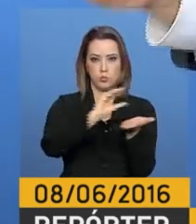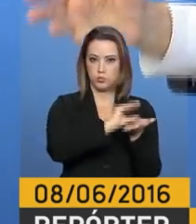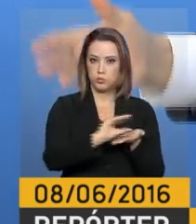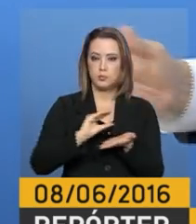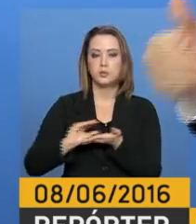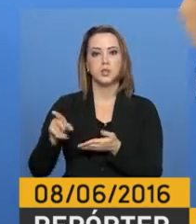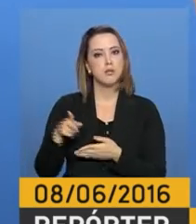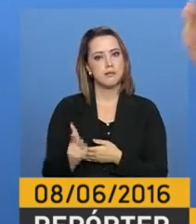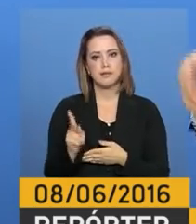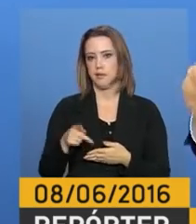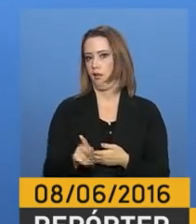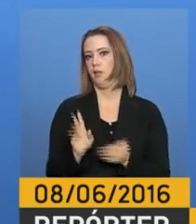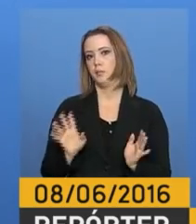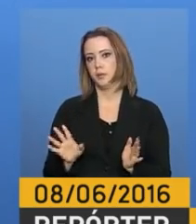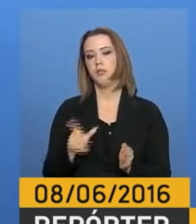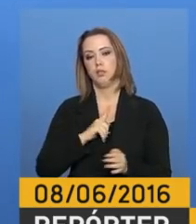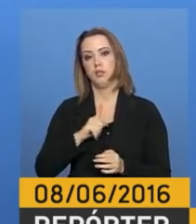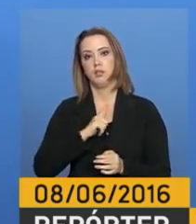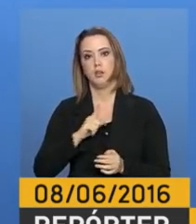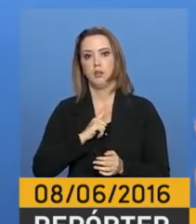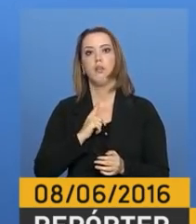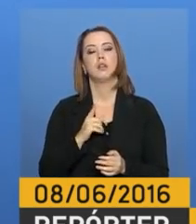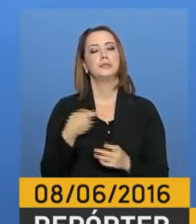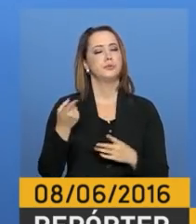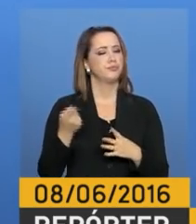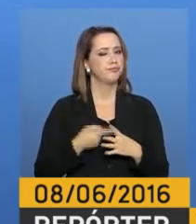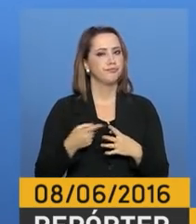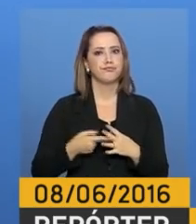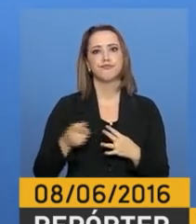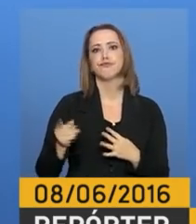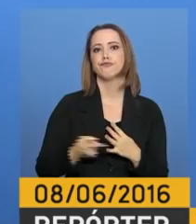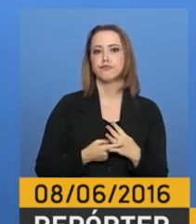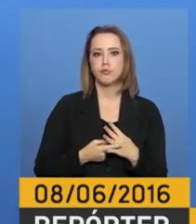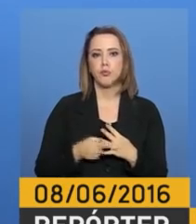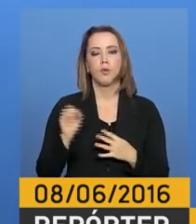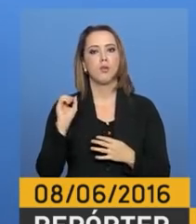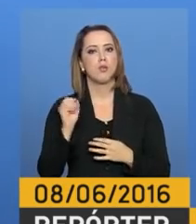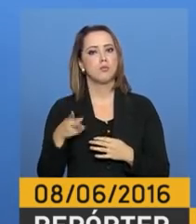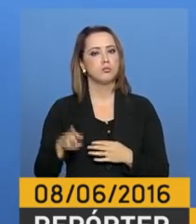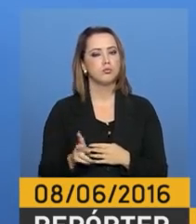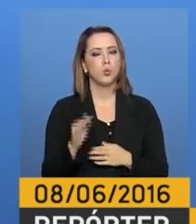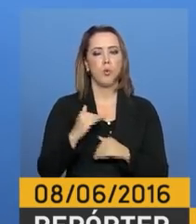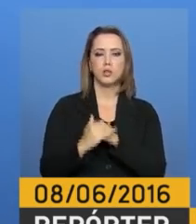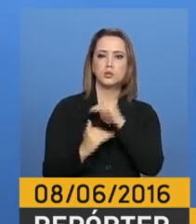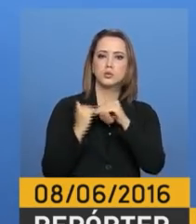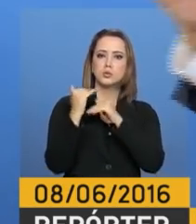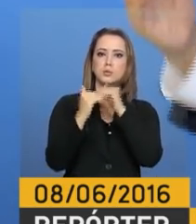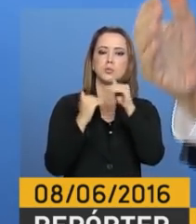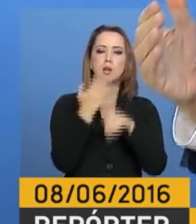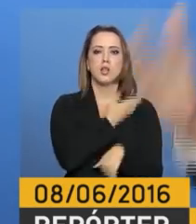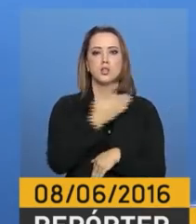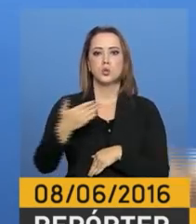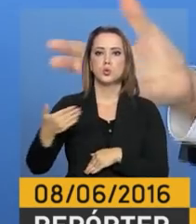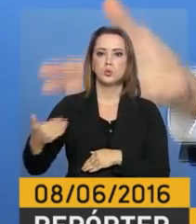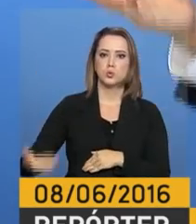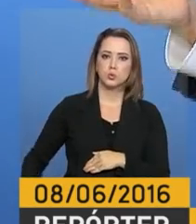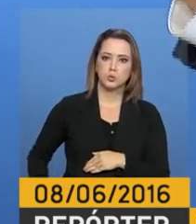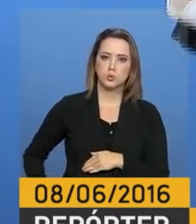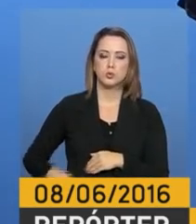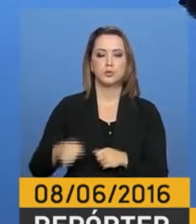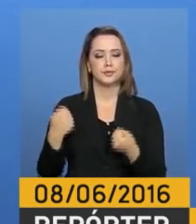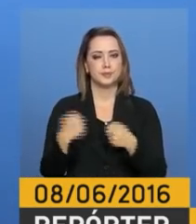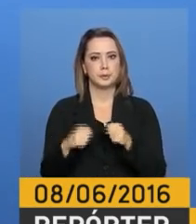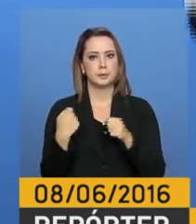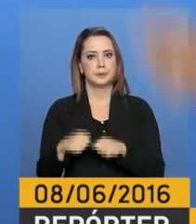para as empresas para os consumidores se financiarem e e investir Porque quanto mais o governo precisa se financiar porque